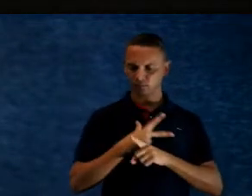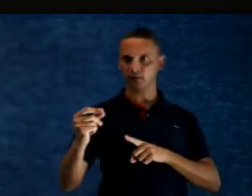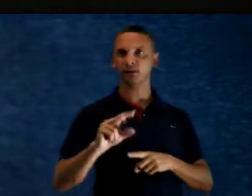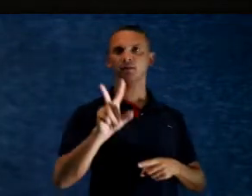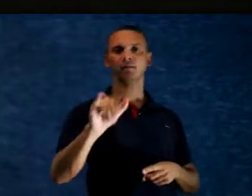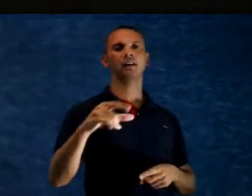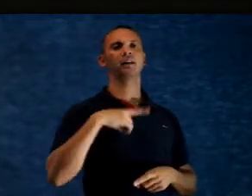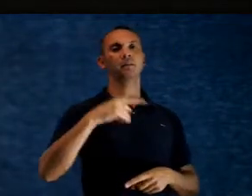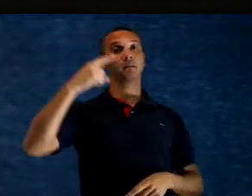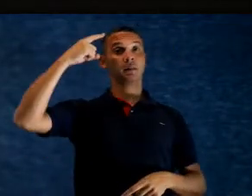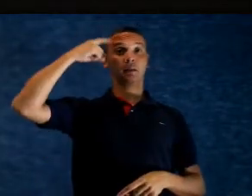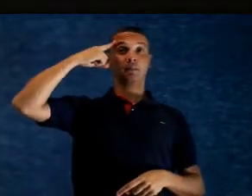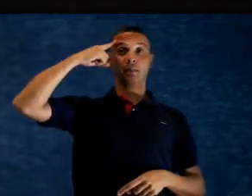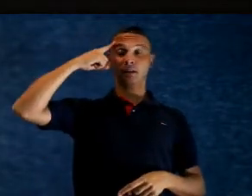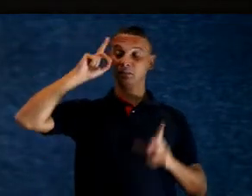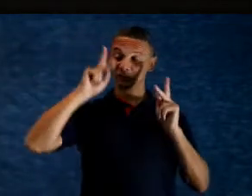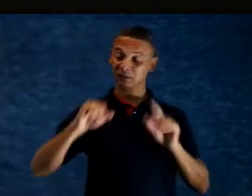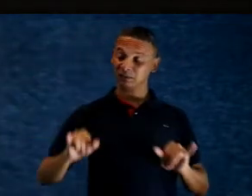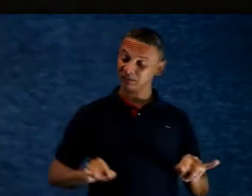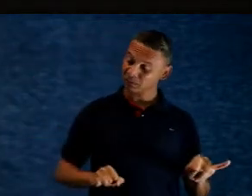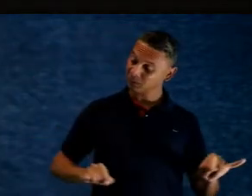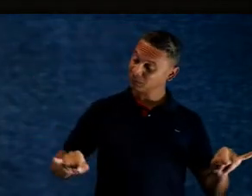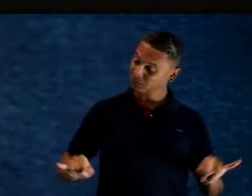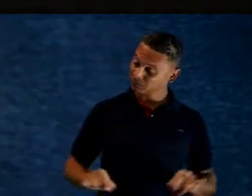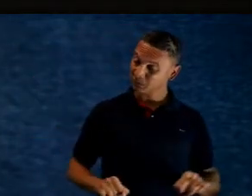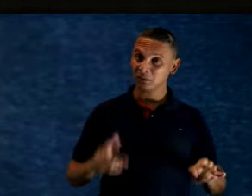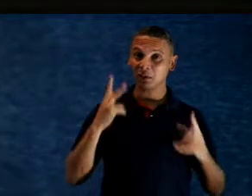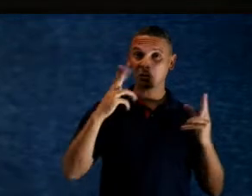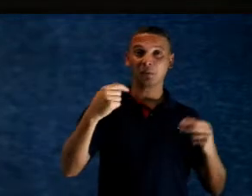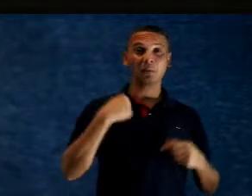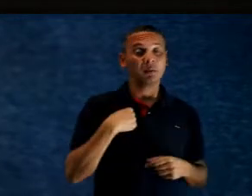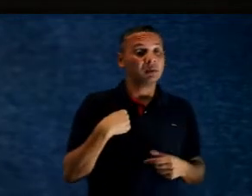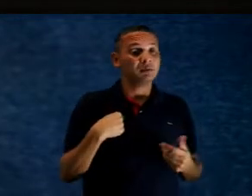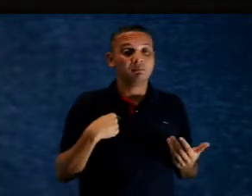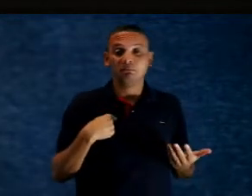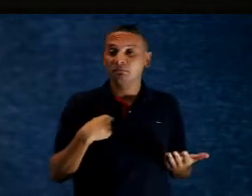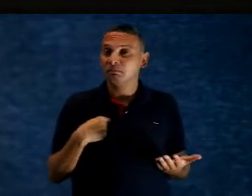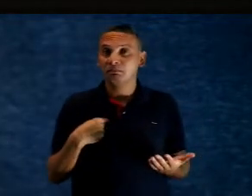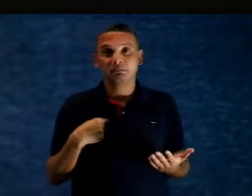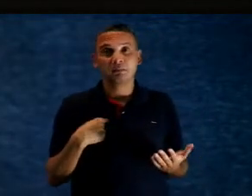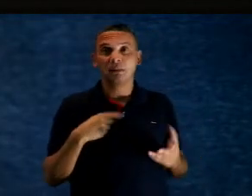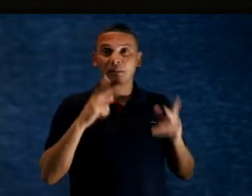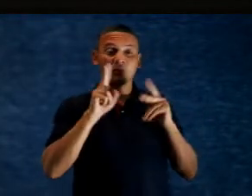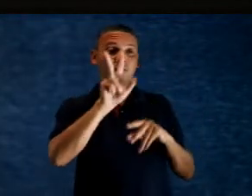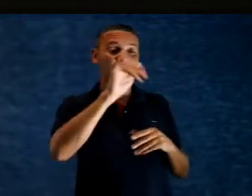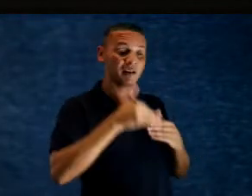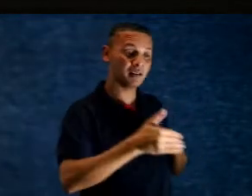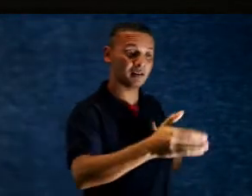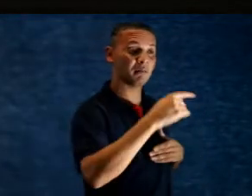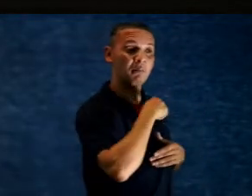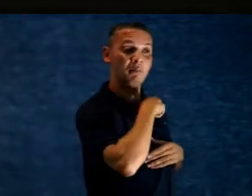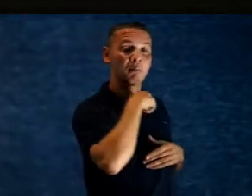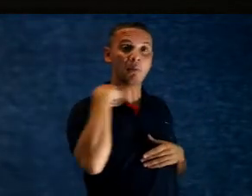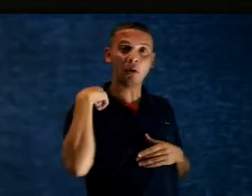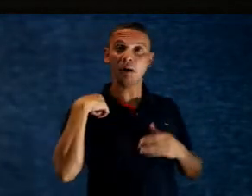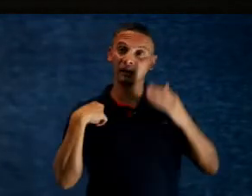que perderam o que adoravam, nos que neste momento soluçam inconformados, nos que têm medo. Penso